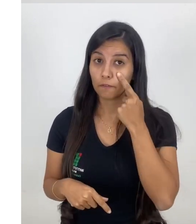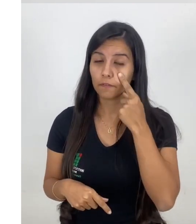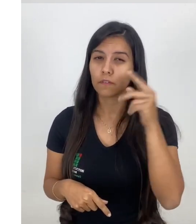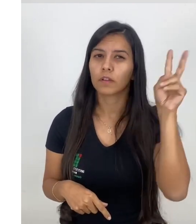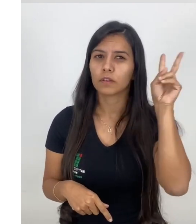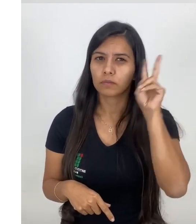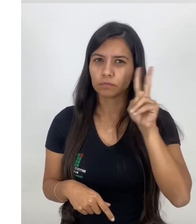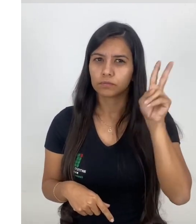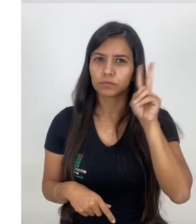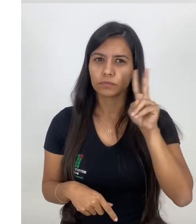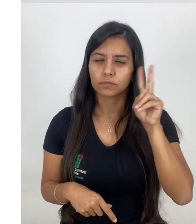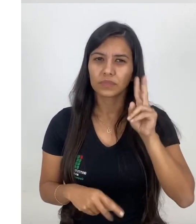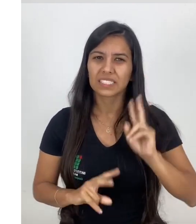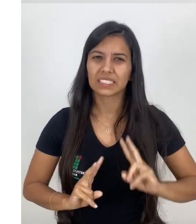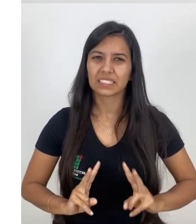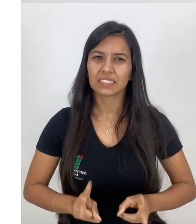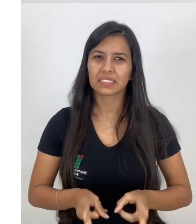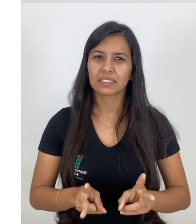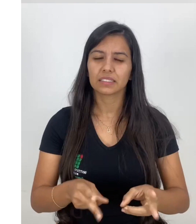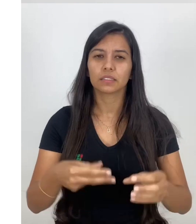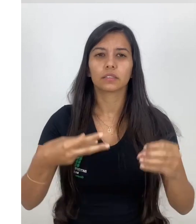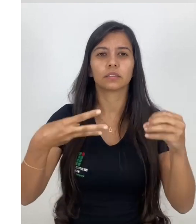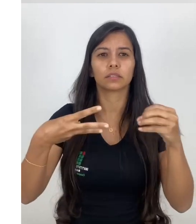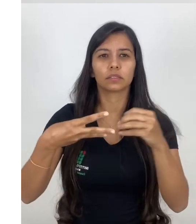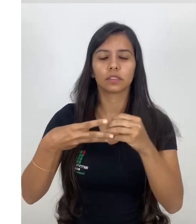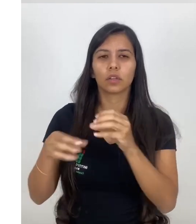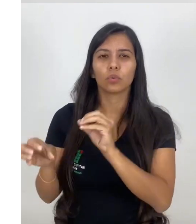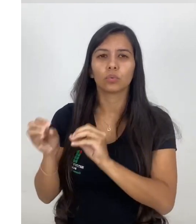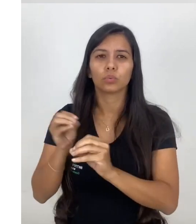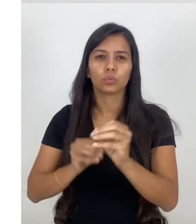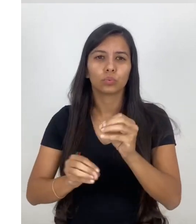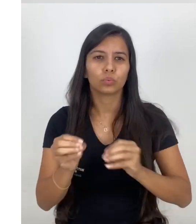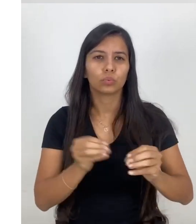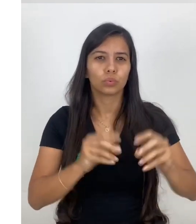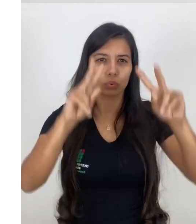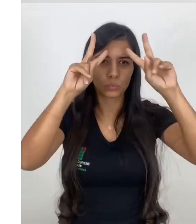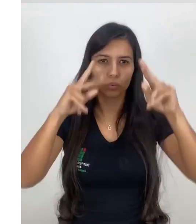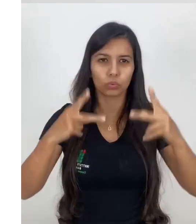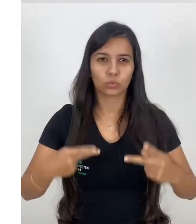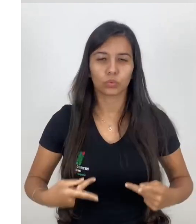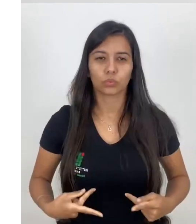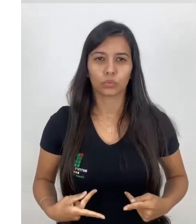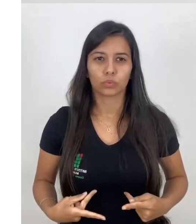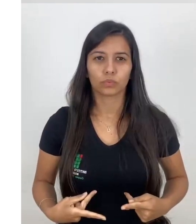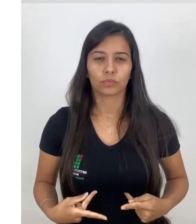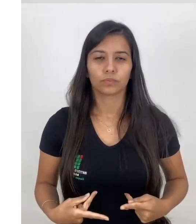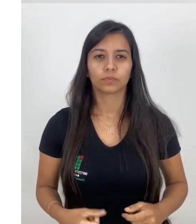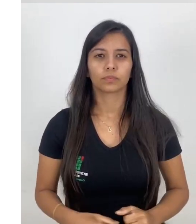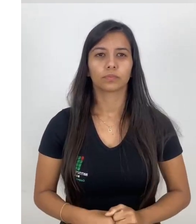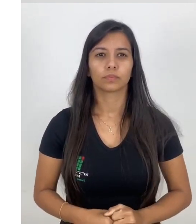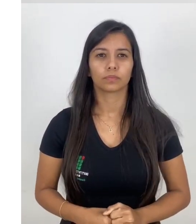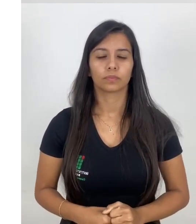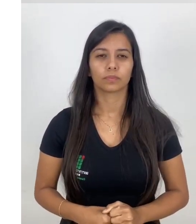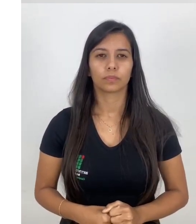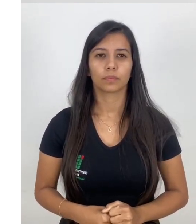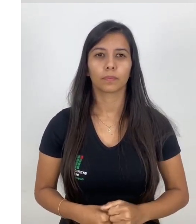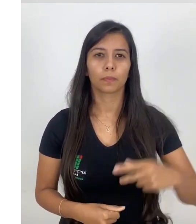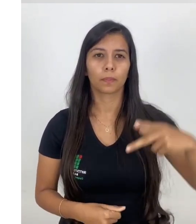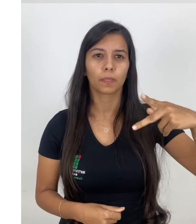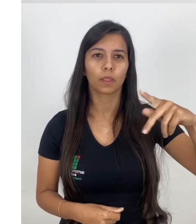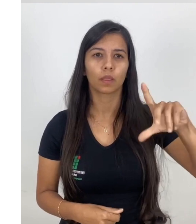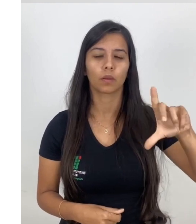que vocês tenham em mente é, as células somáticas humanas, elas, quando a gente fala, né,